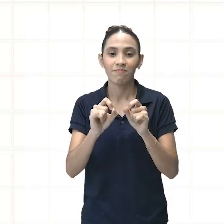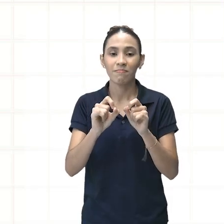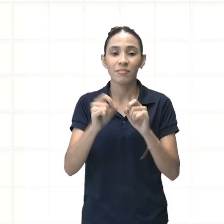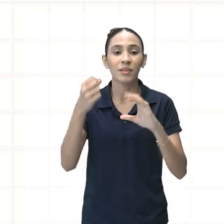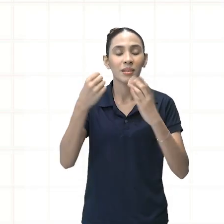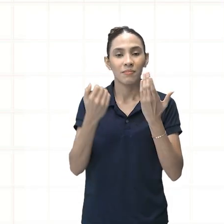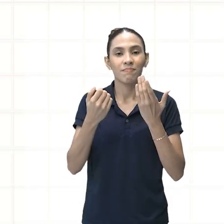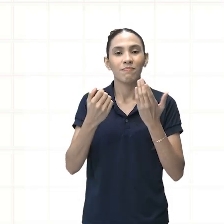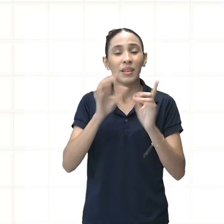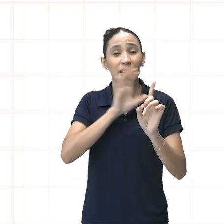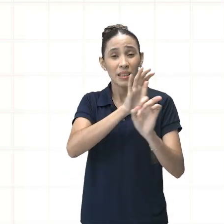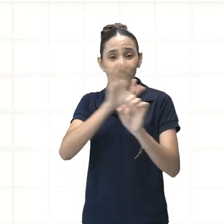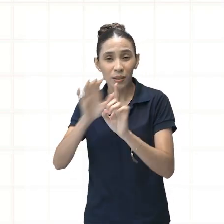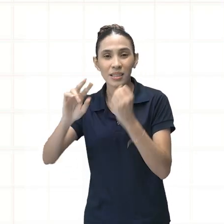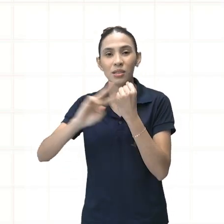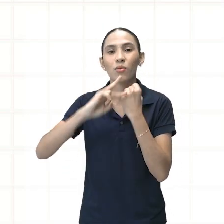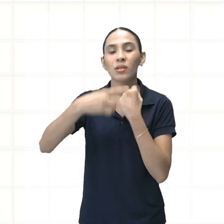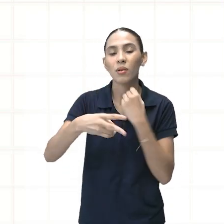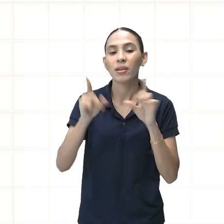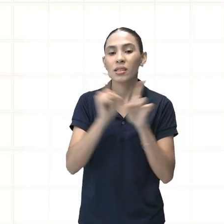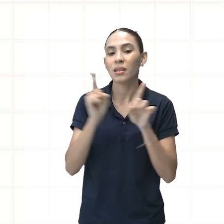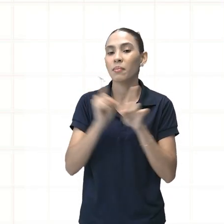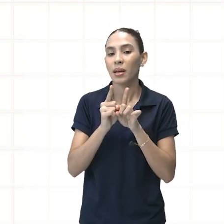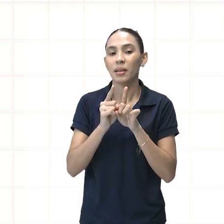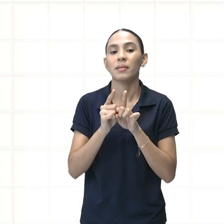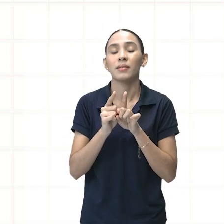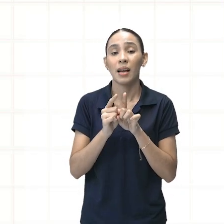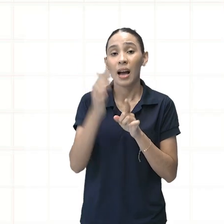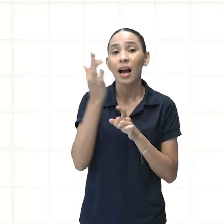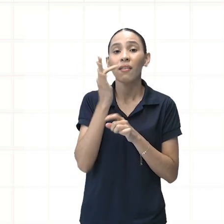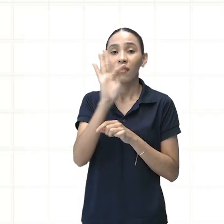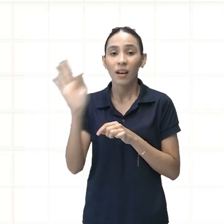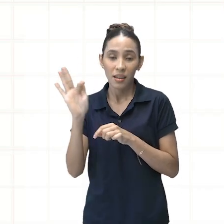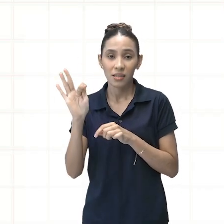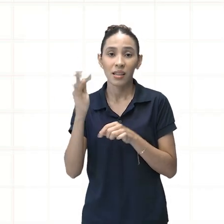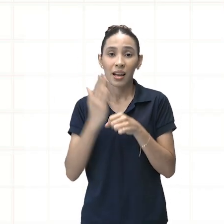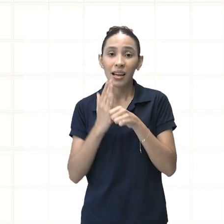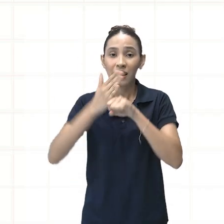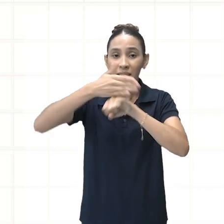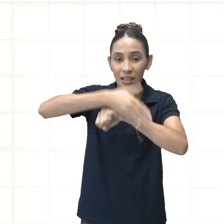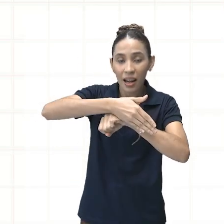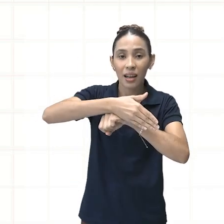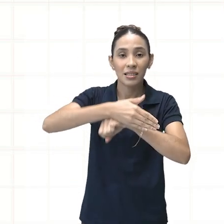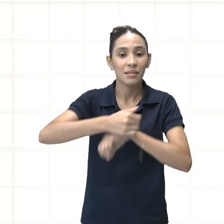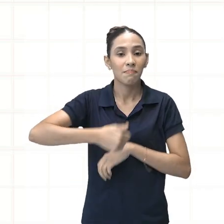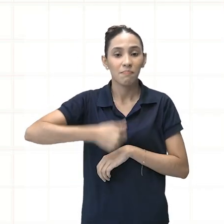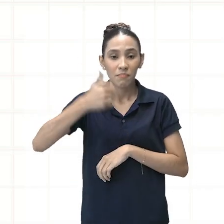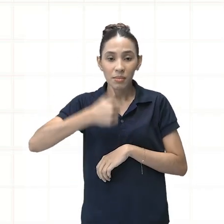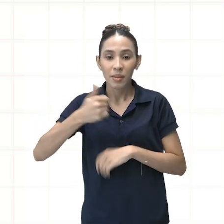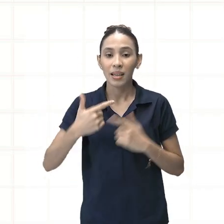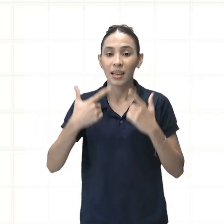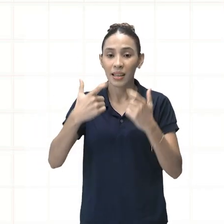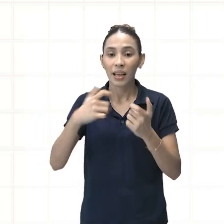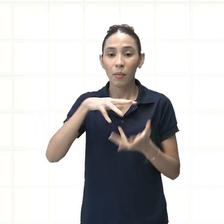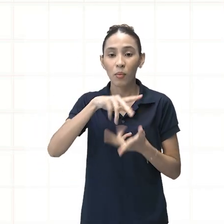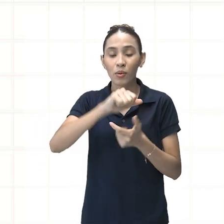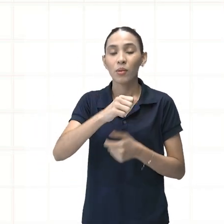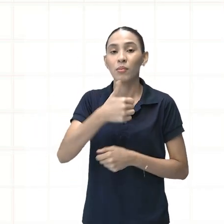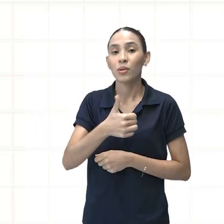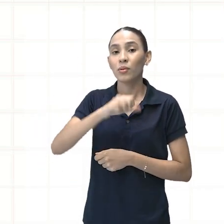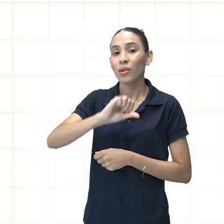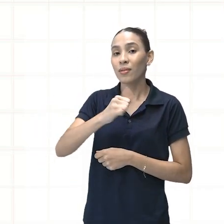das causas imediatas, né, para que a França entrasse na Primeira Guerra Mundial